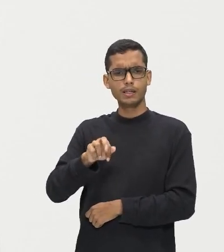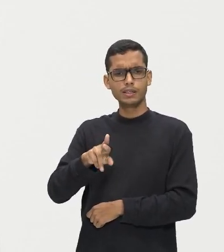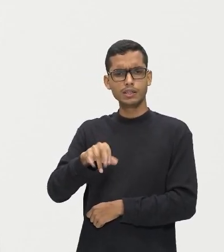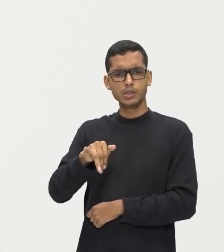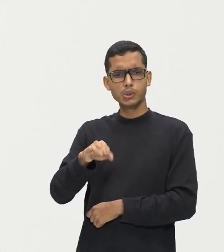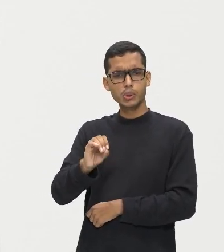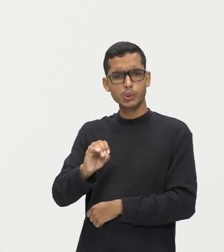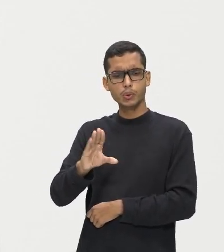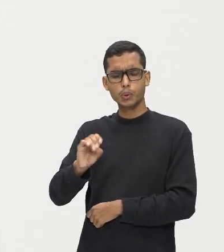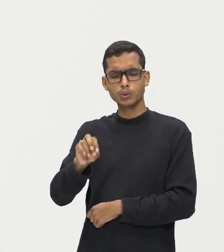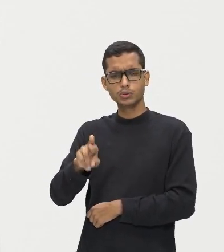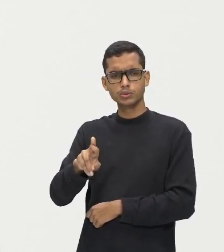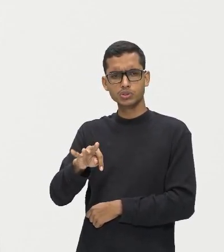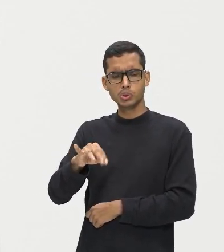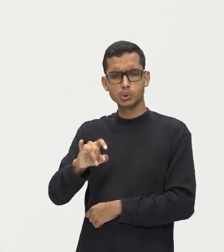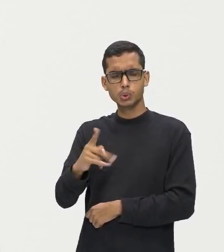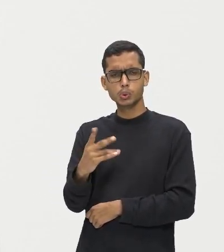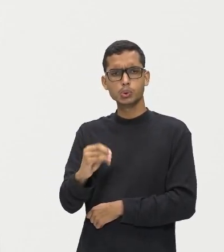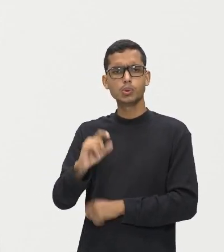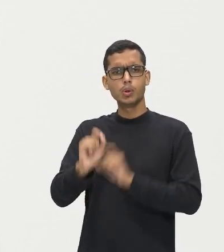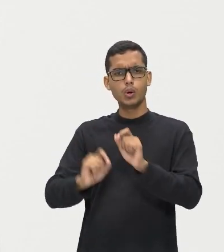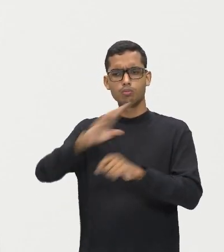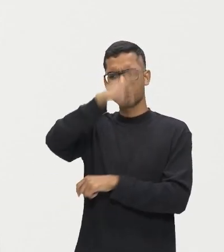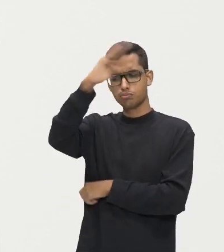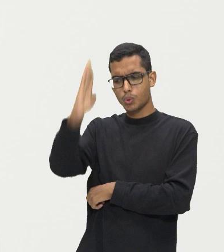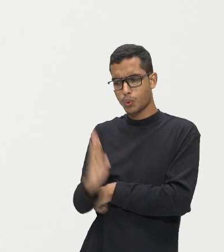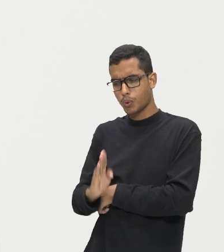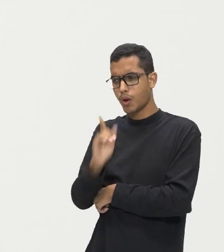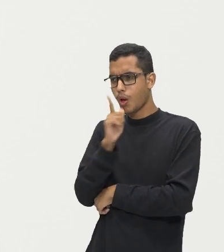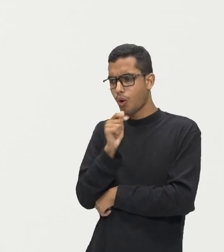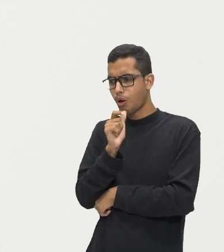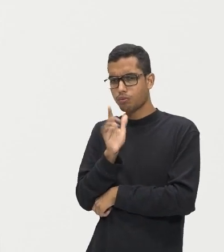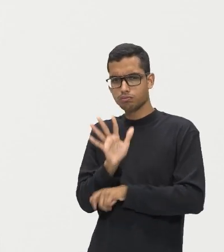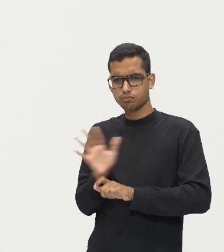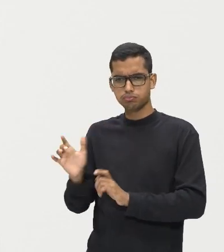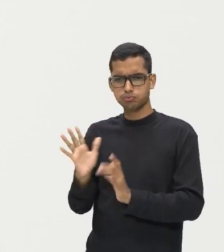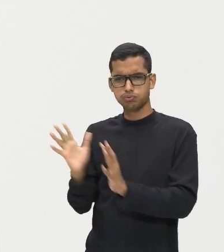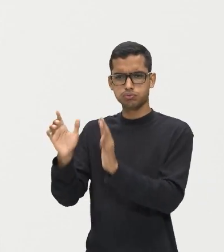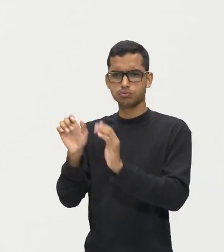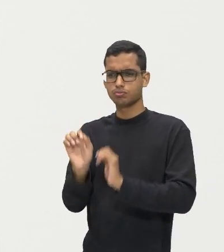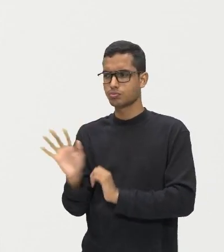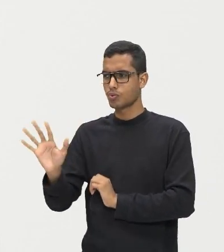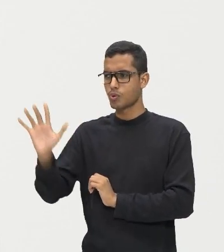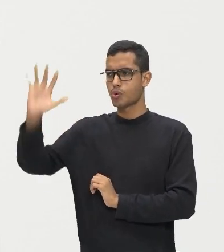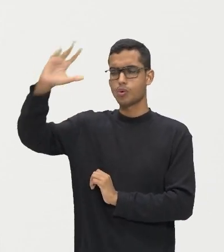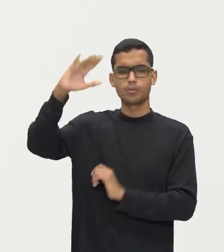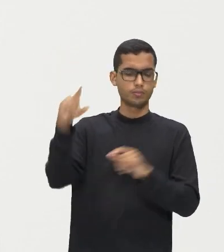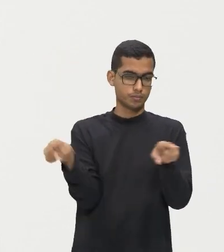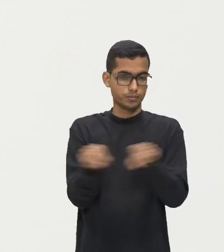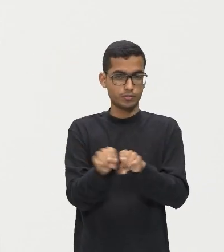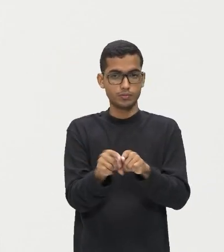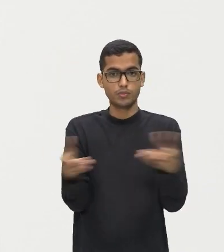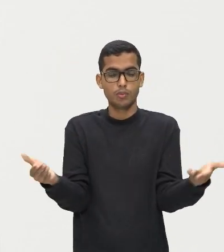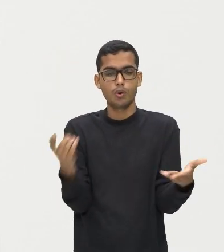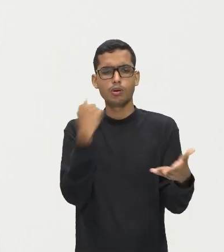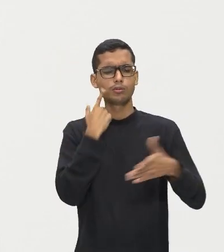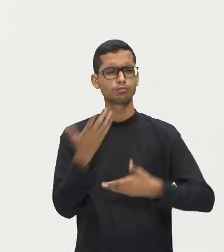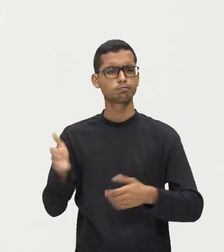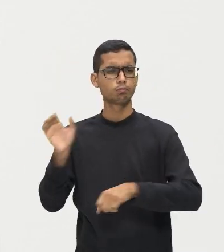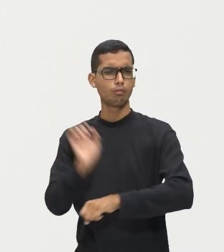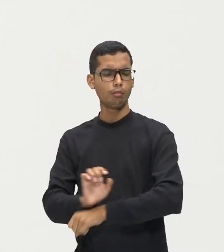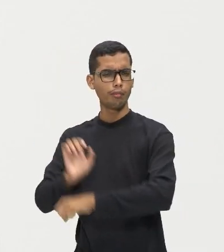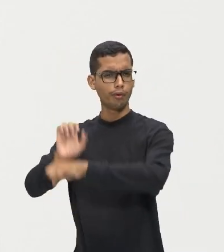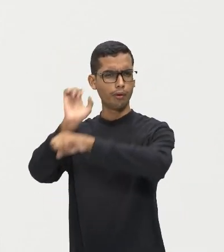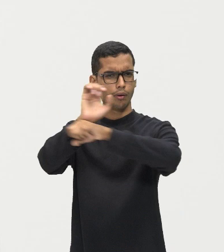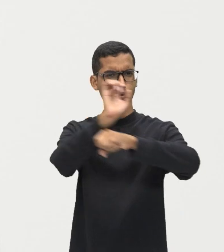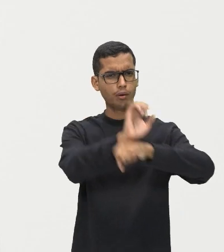as outras informações que eu consigo observar desse mapa? Os estados. Quais são os estados que fazem parte